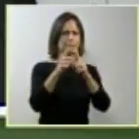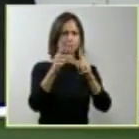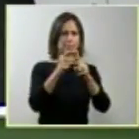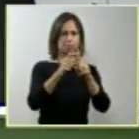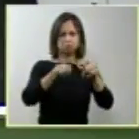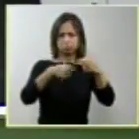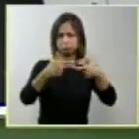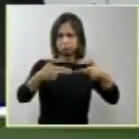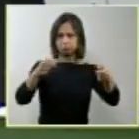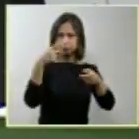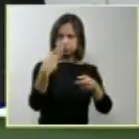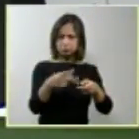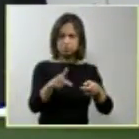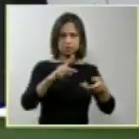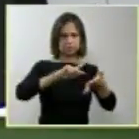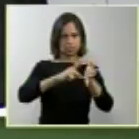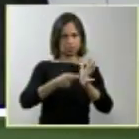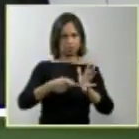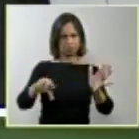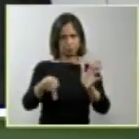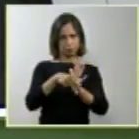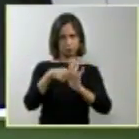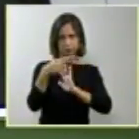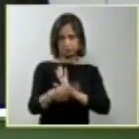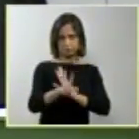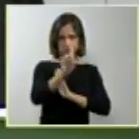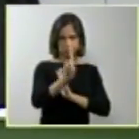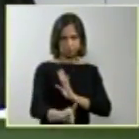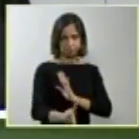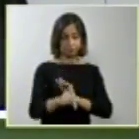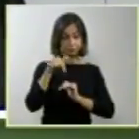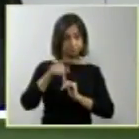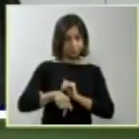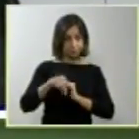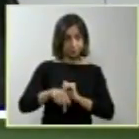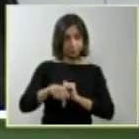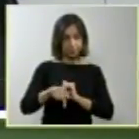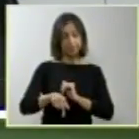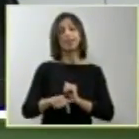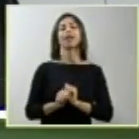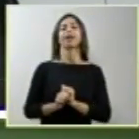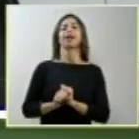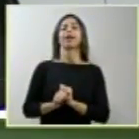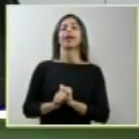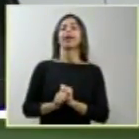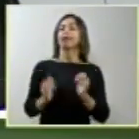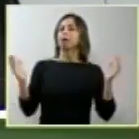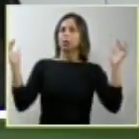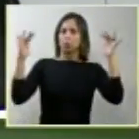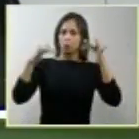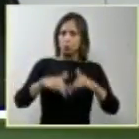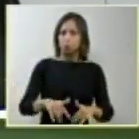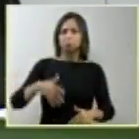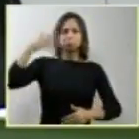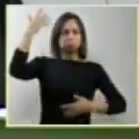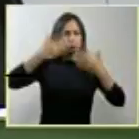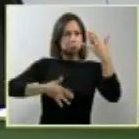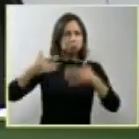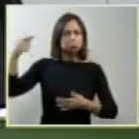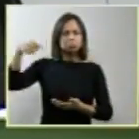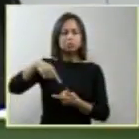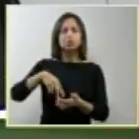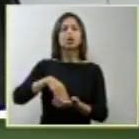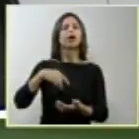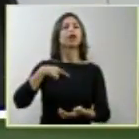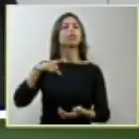com sentido próprio. Esta audiência pública, ela objetiva a